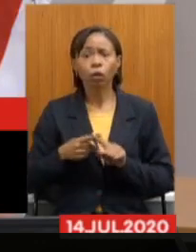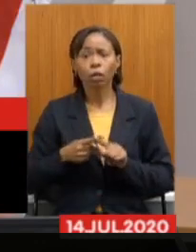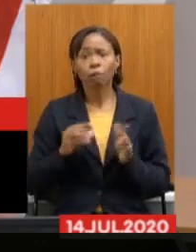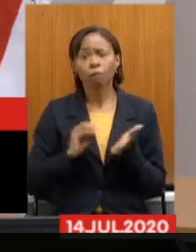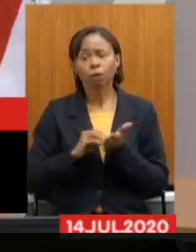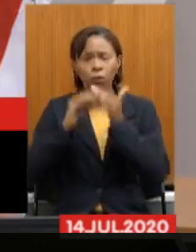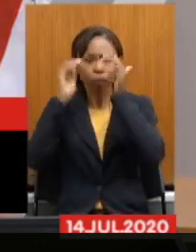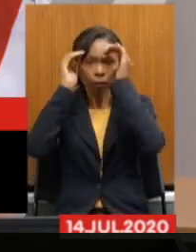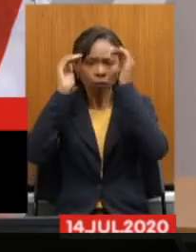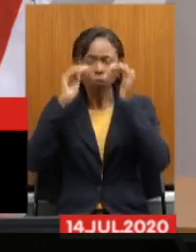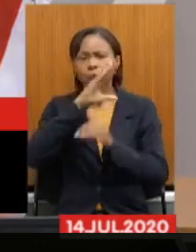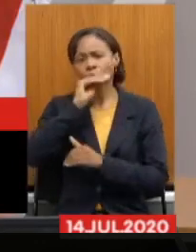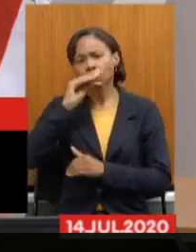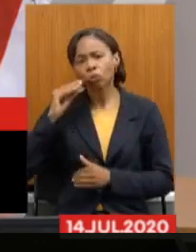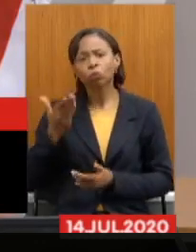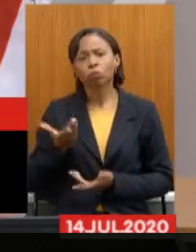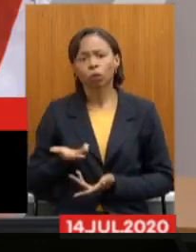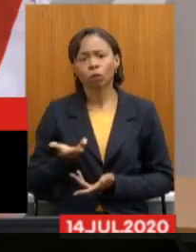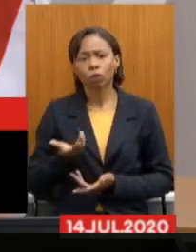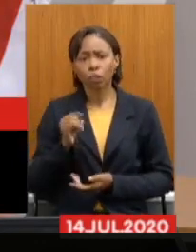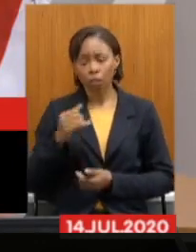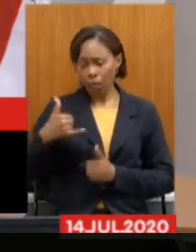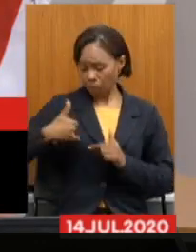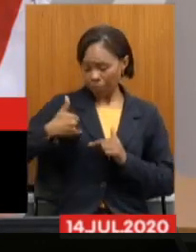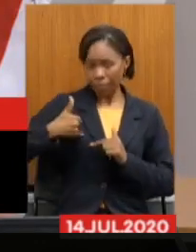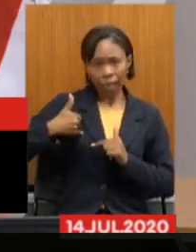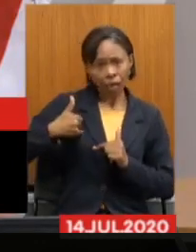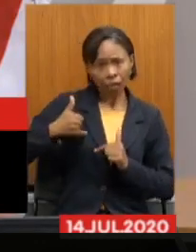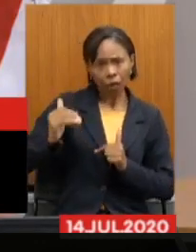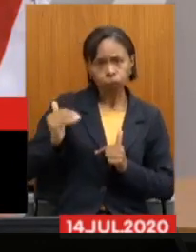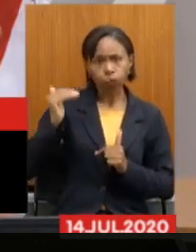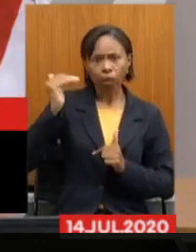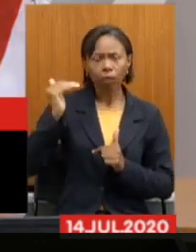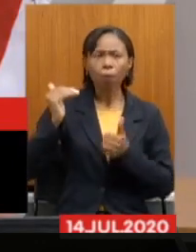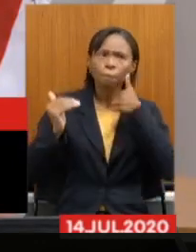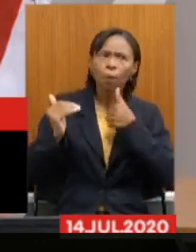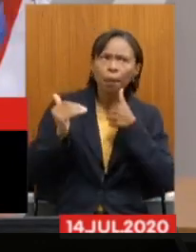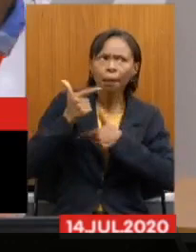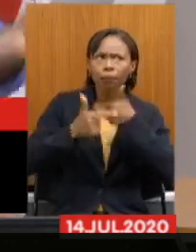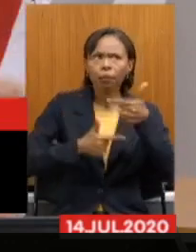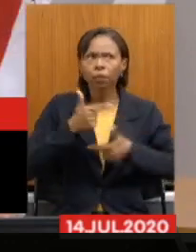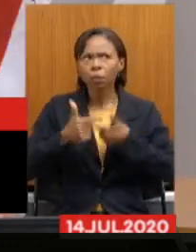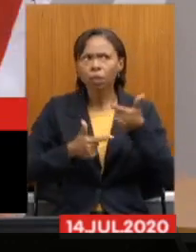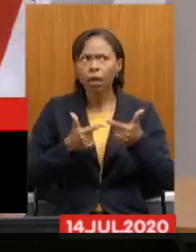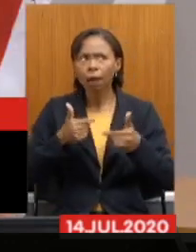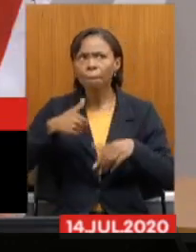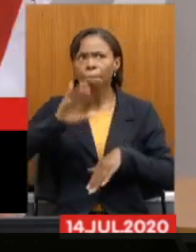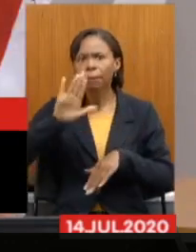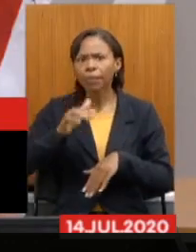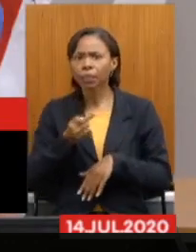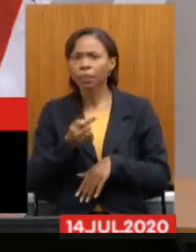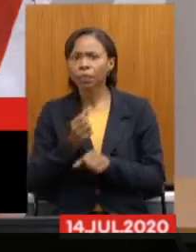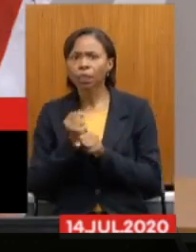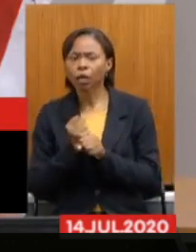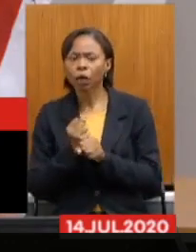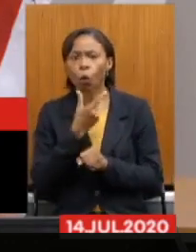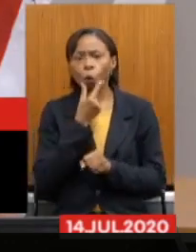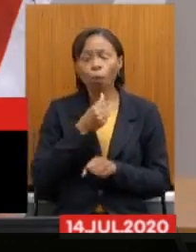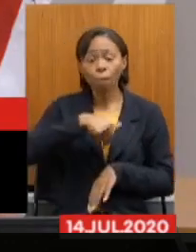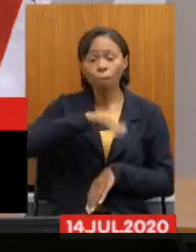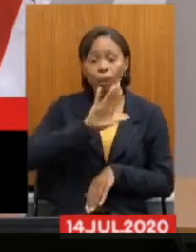servidor público quando aumenta a idade. Ou seja, mulher terá que trabalhar no mínimo mais 7 anos, homem mais